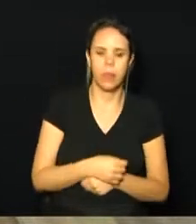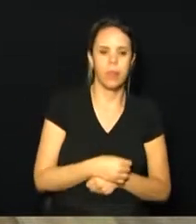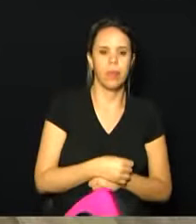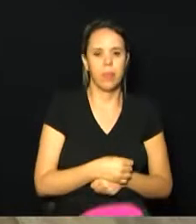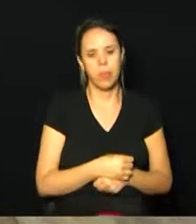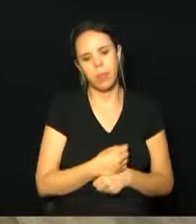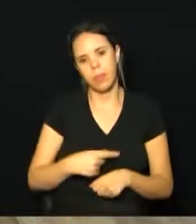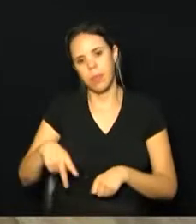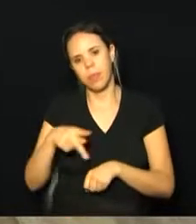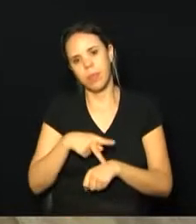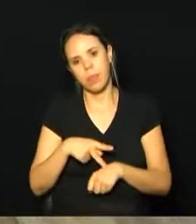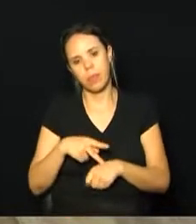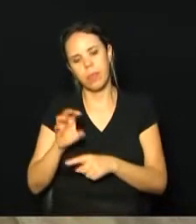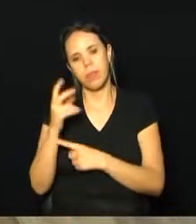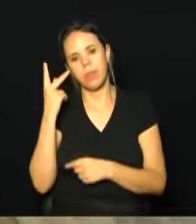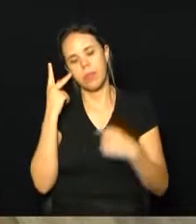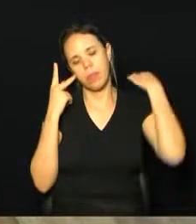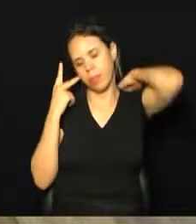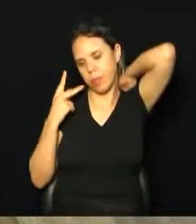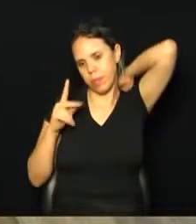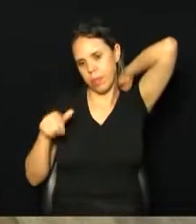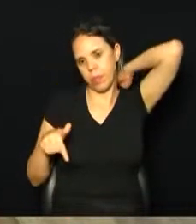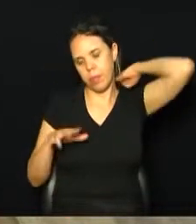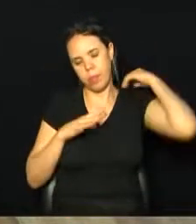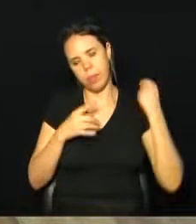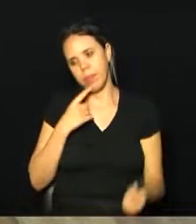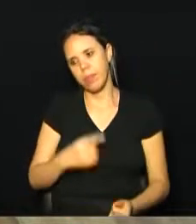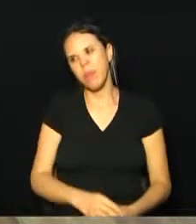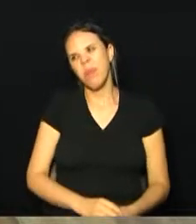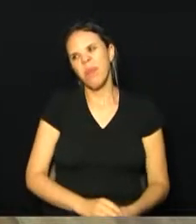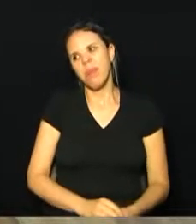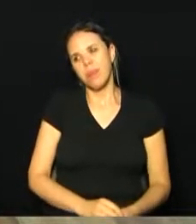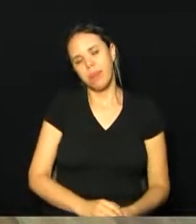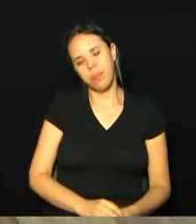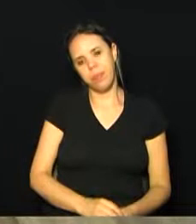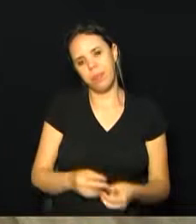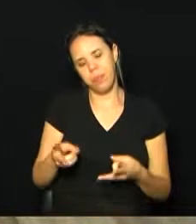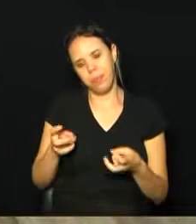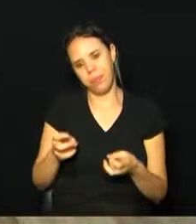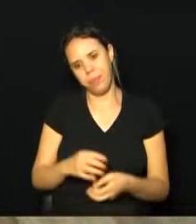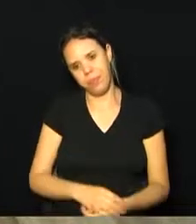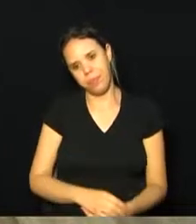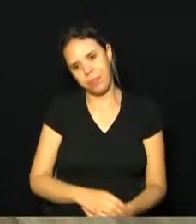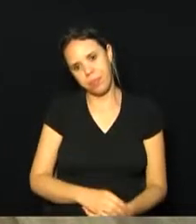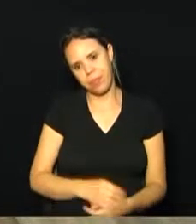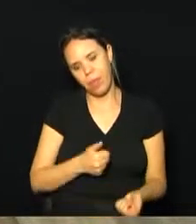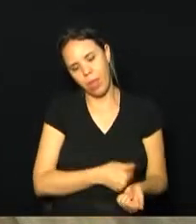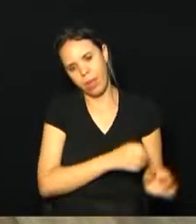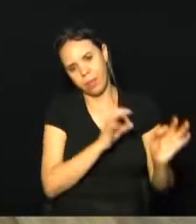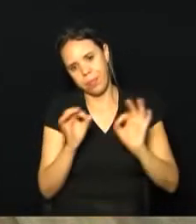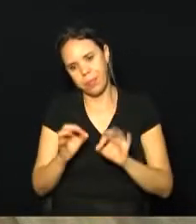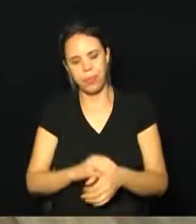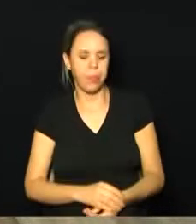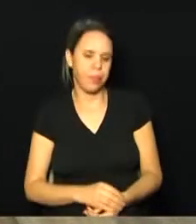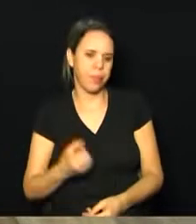Covid-19 no nosso país, estado de São Paulo e depois na cidade de Campinas. A gente percebe nesse acompanhamento, Gabriel,